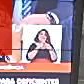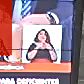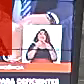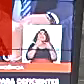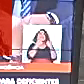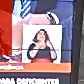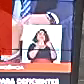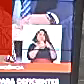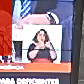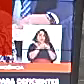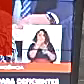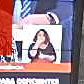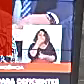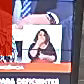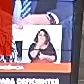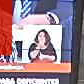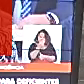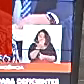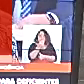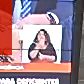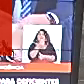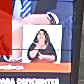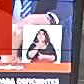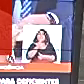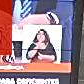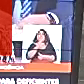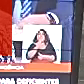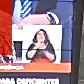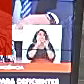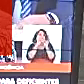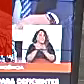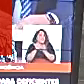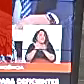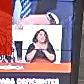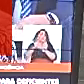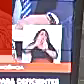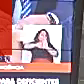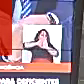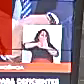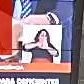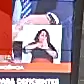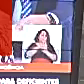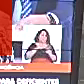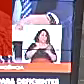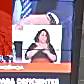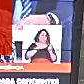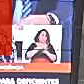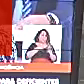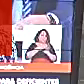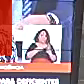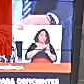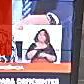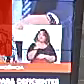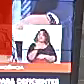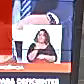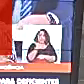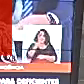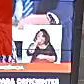que faz o mesmo serviço, sem transportar ninguém gratuitamente, sem atender todos os municípios.